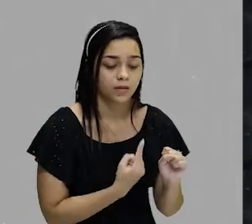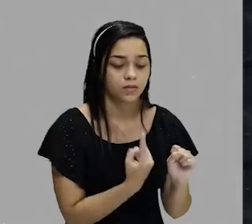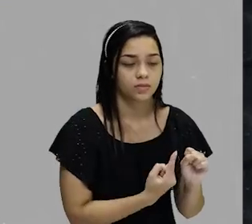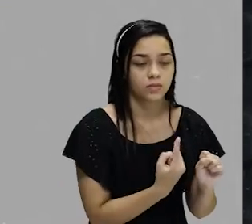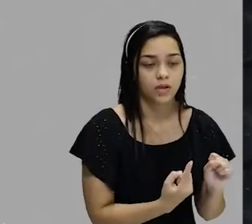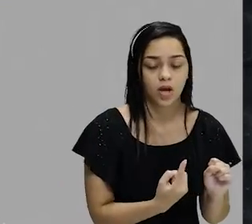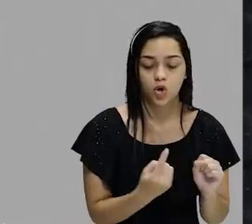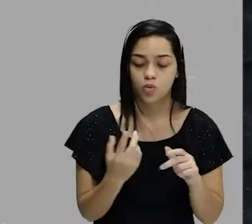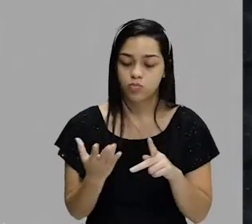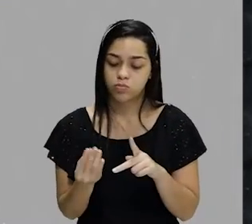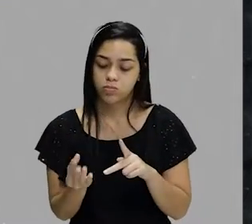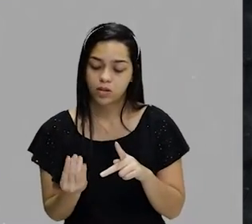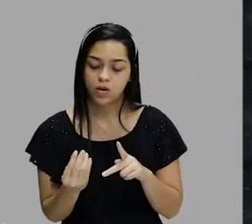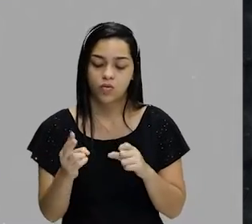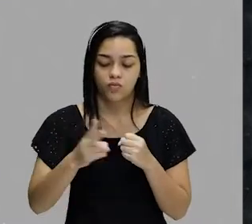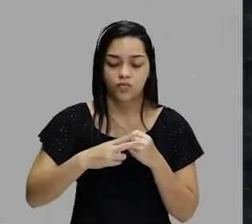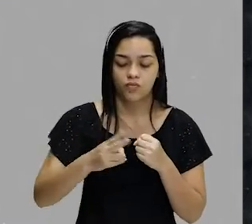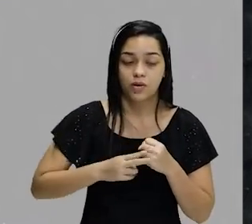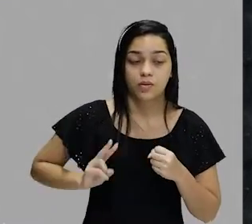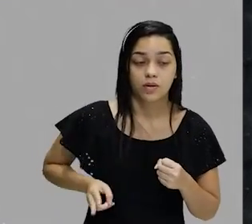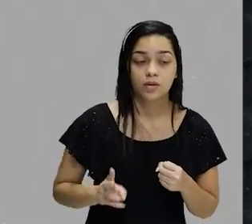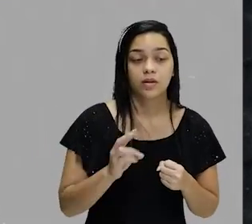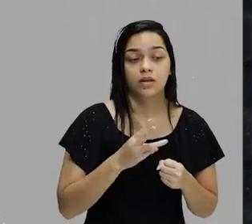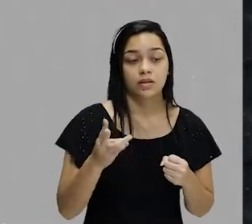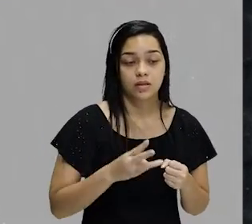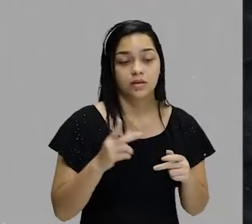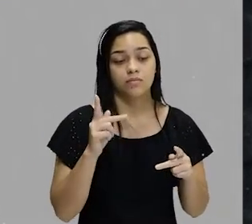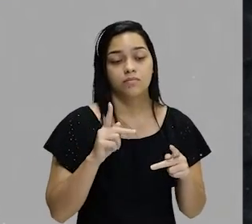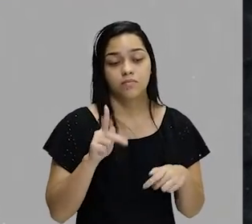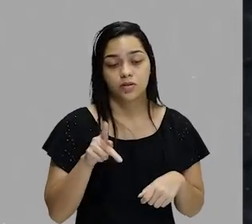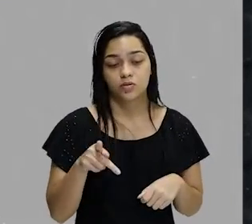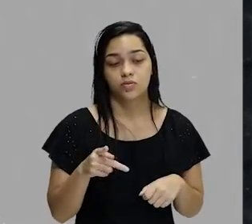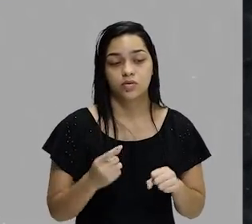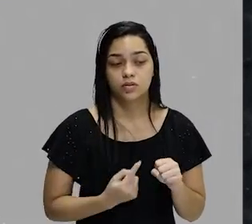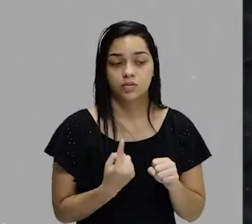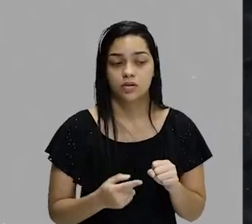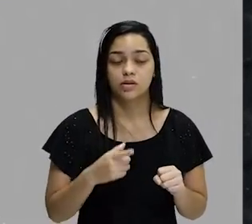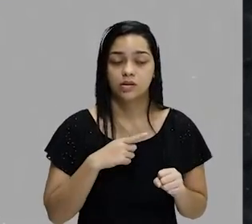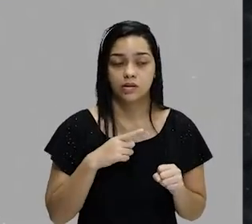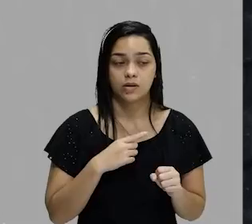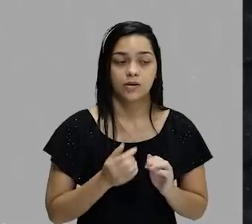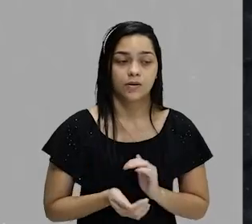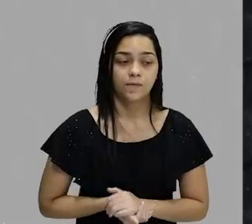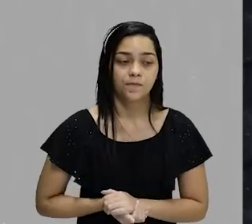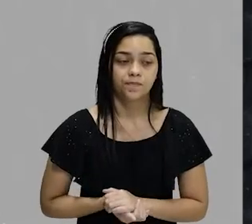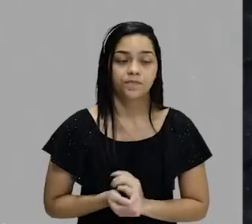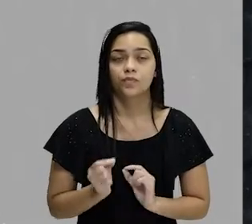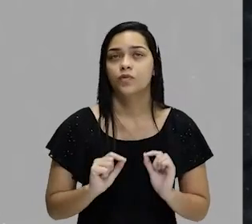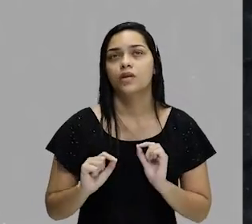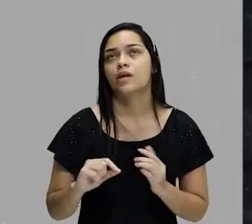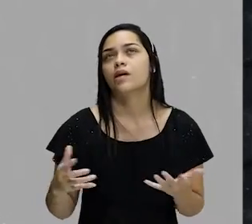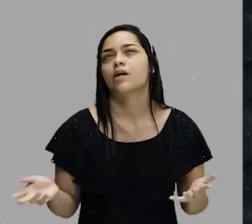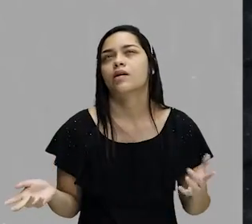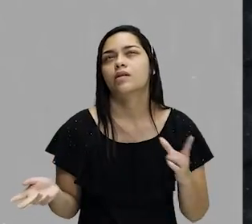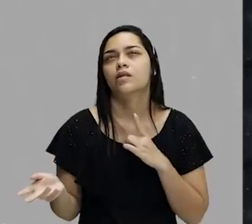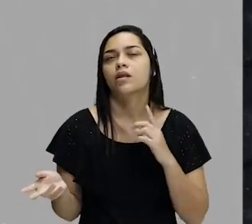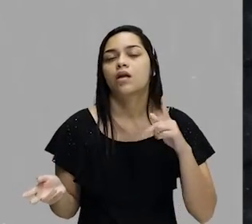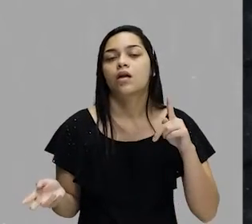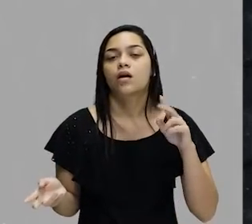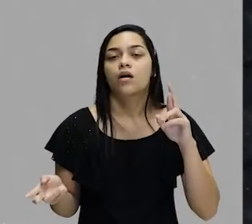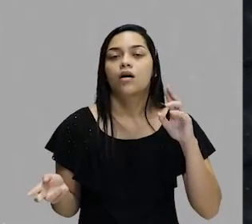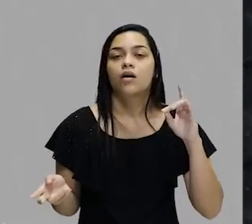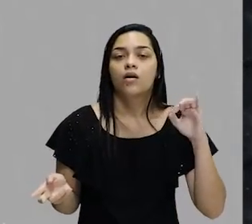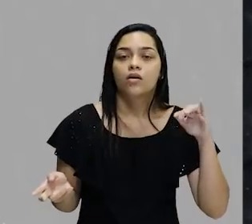problema, quanto no plural, problemas, o verbo vai permanecer na terceira pessoa do singular. Então, é o caso de verbos impessoais. O que mais? O predicado pode